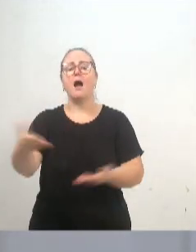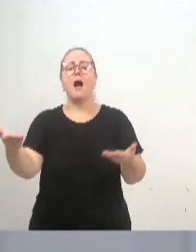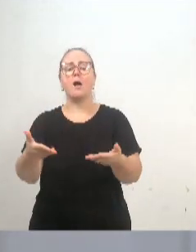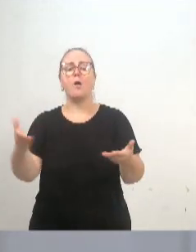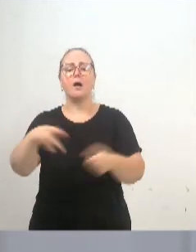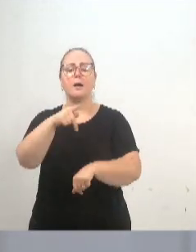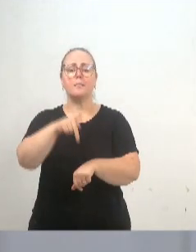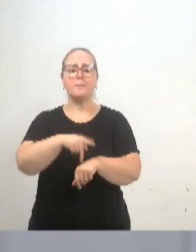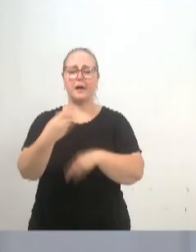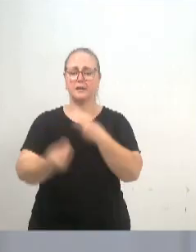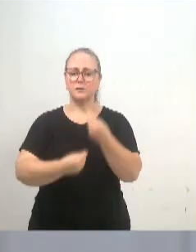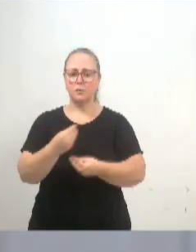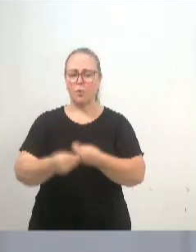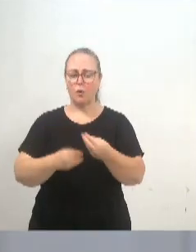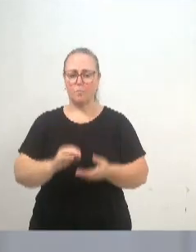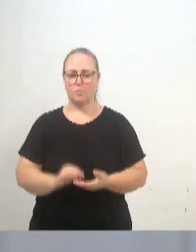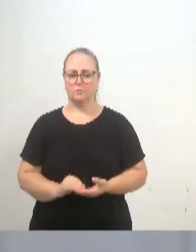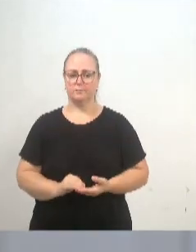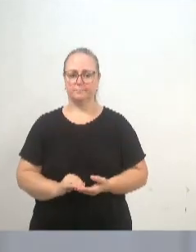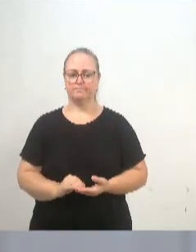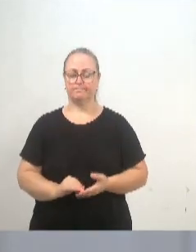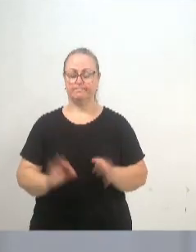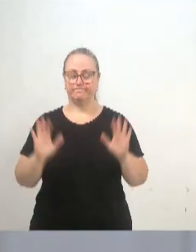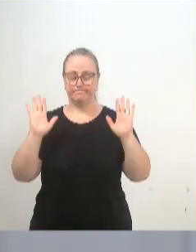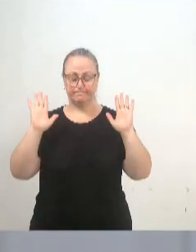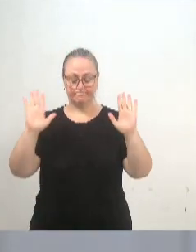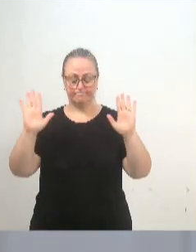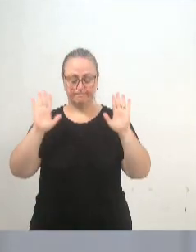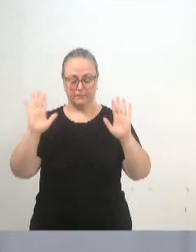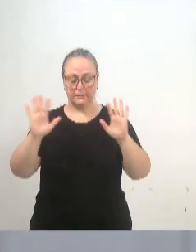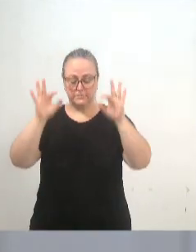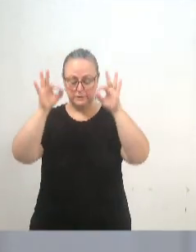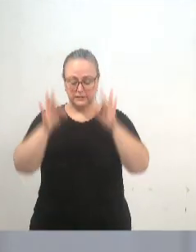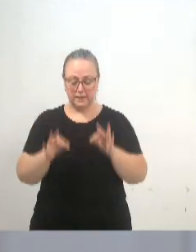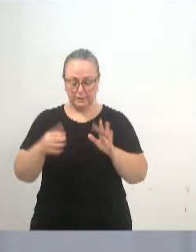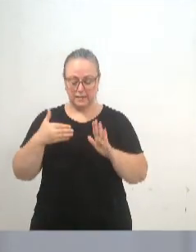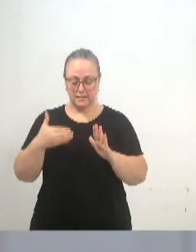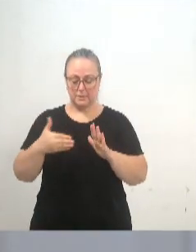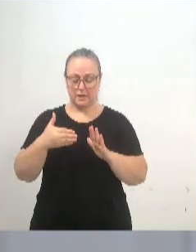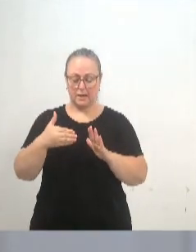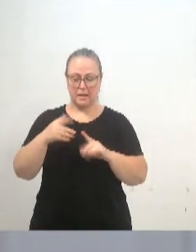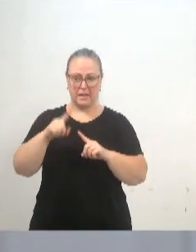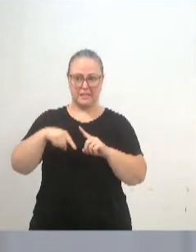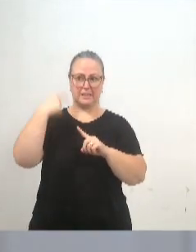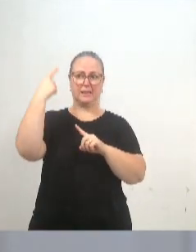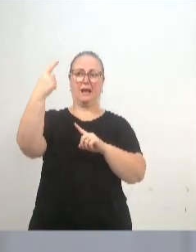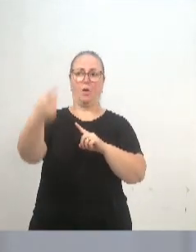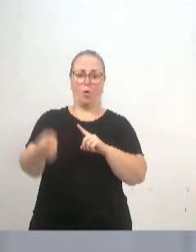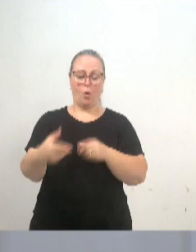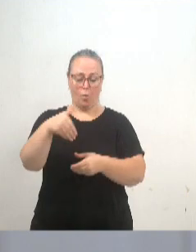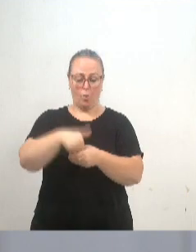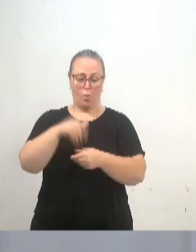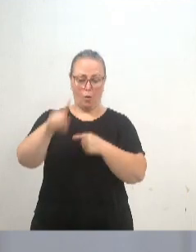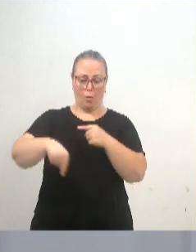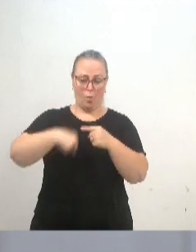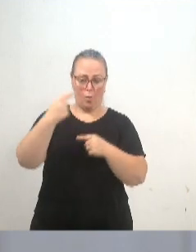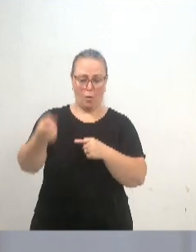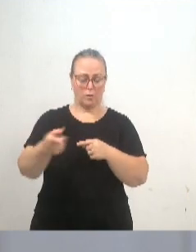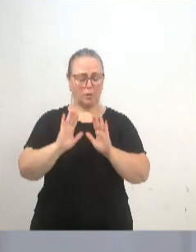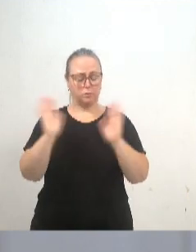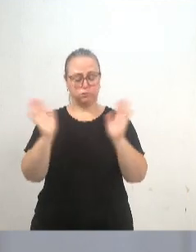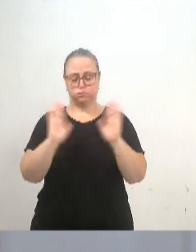Lula, apenas um mandato, porque eu tenho certeza que o PT não vai estar no poder após a próxima eleição, ele vai trazer